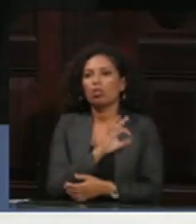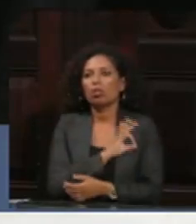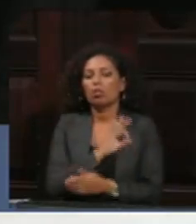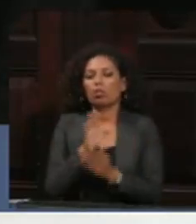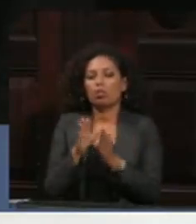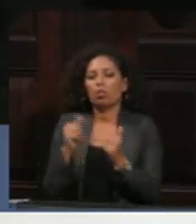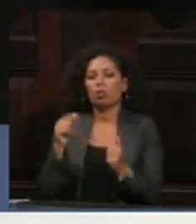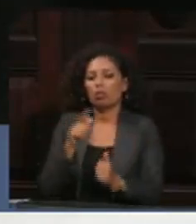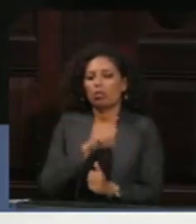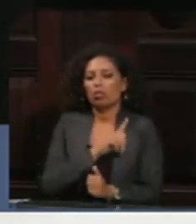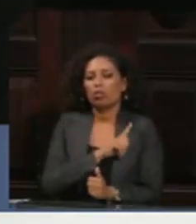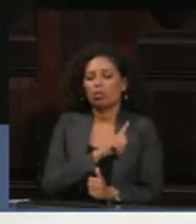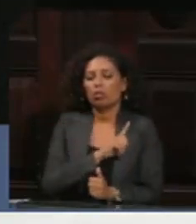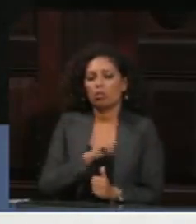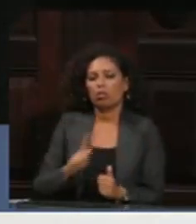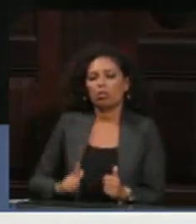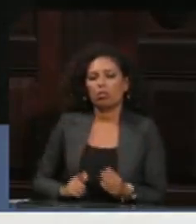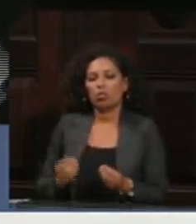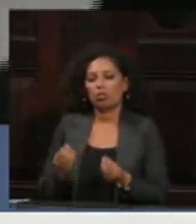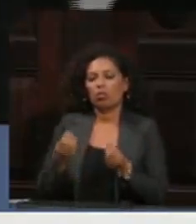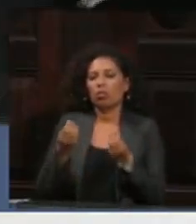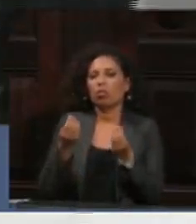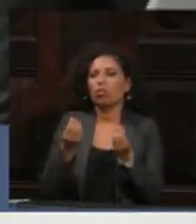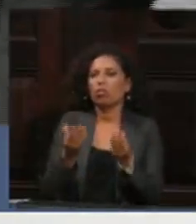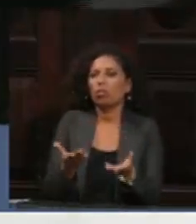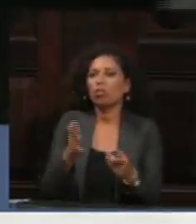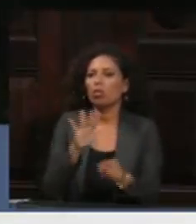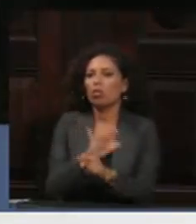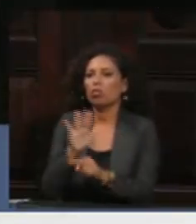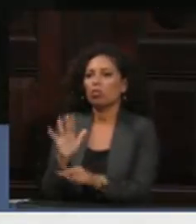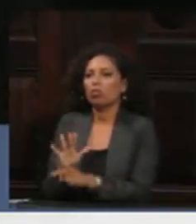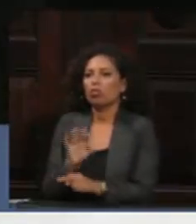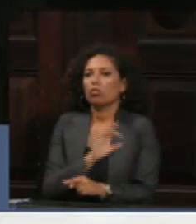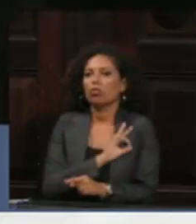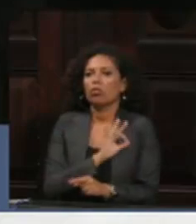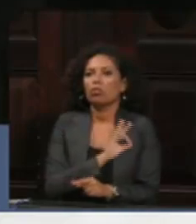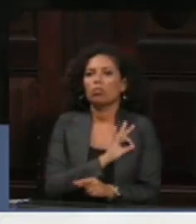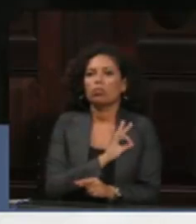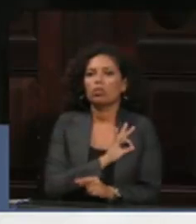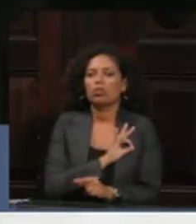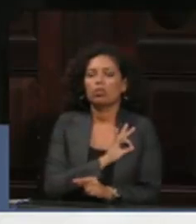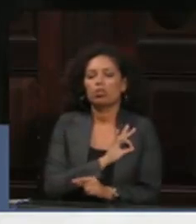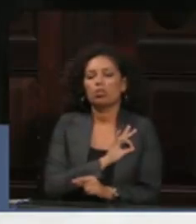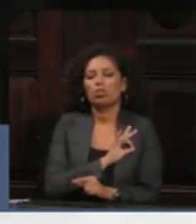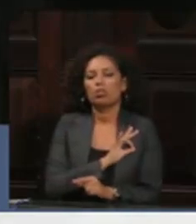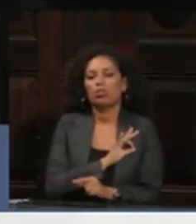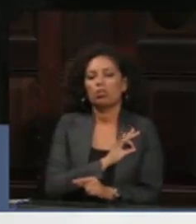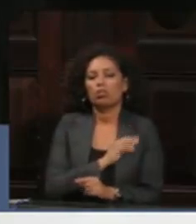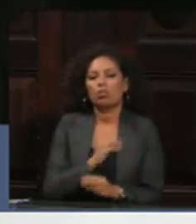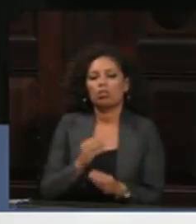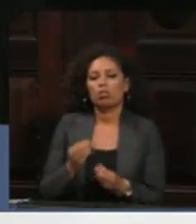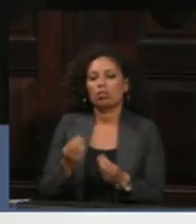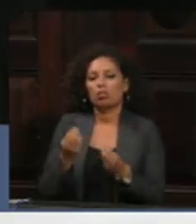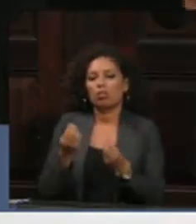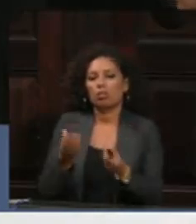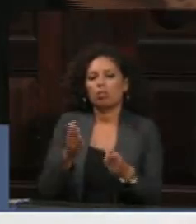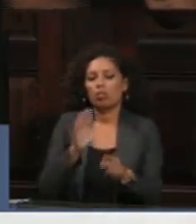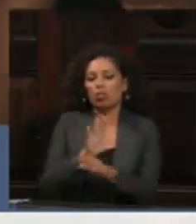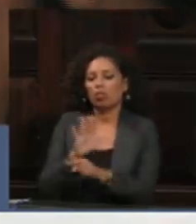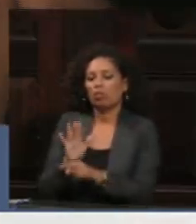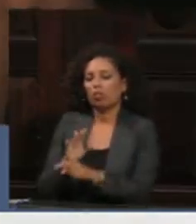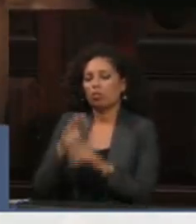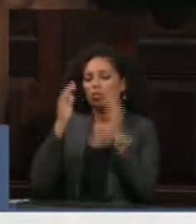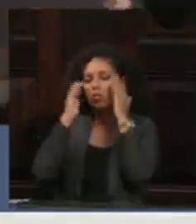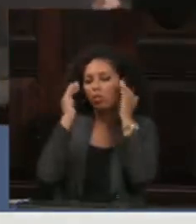governador que dê celeridade ao fim do RAS compulsório, que suga os nossos policiais e dê mais estímulo a essa categoria